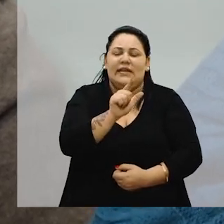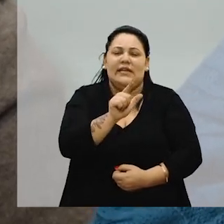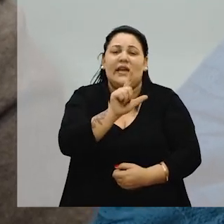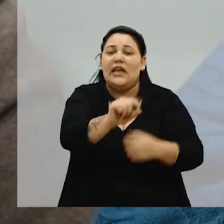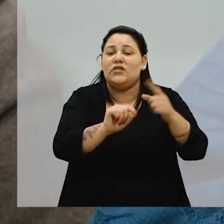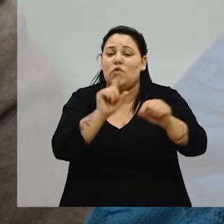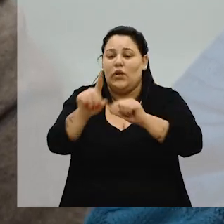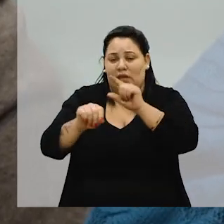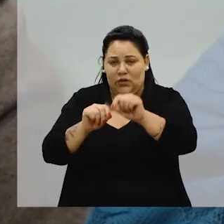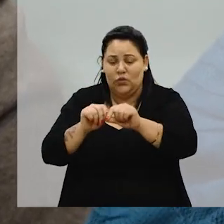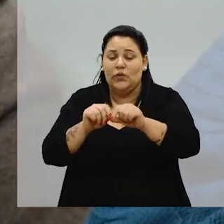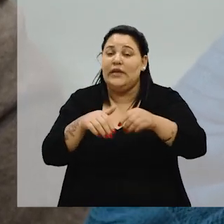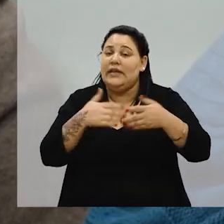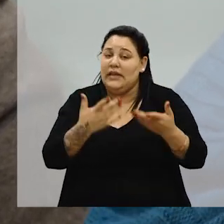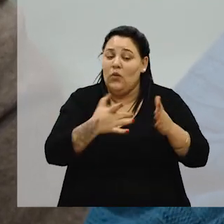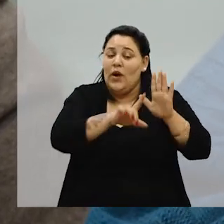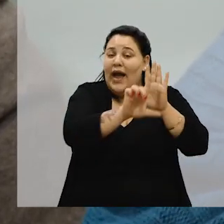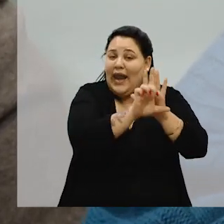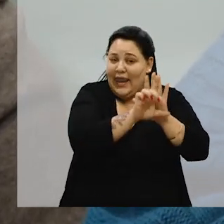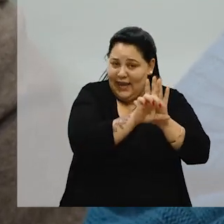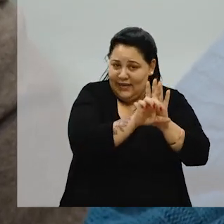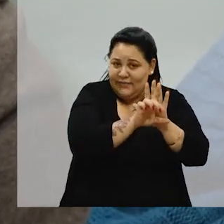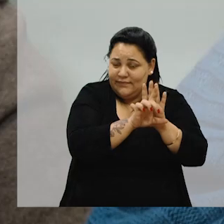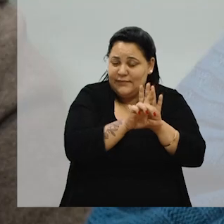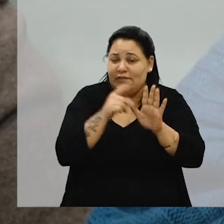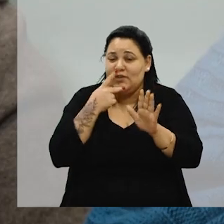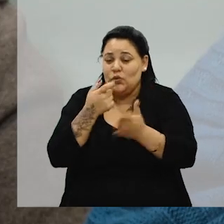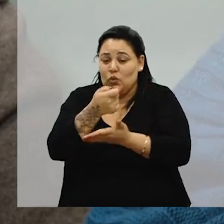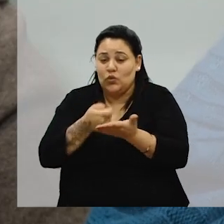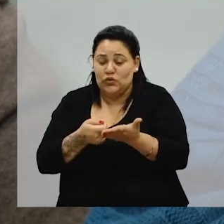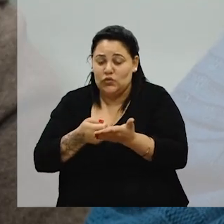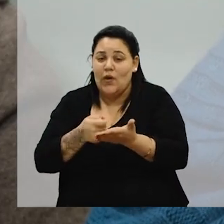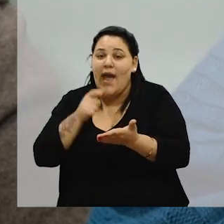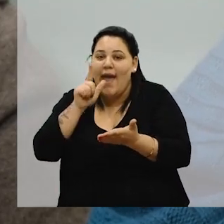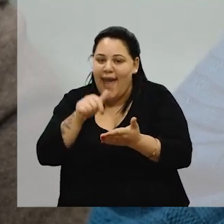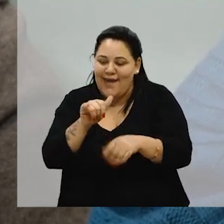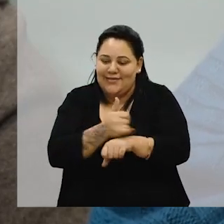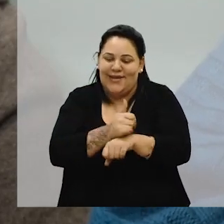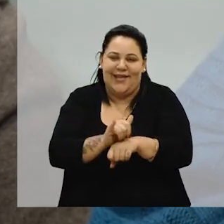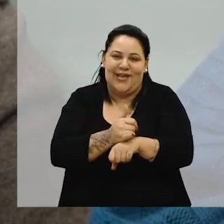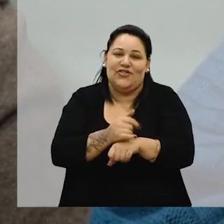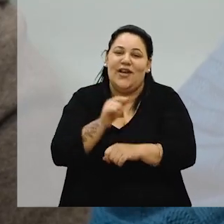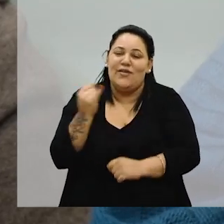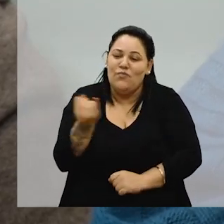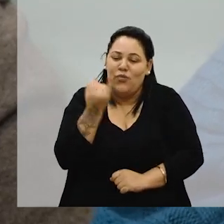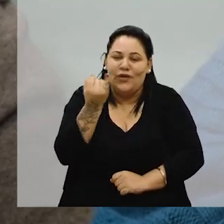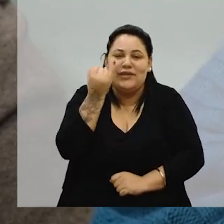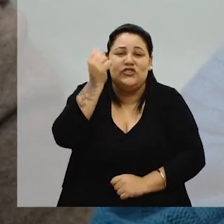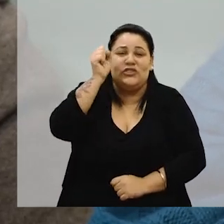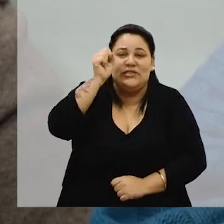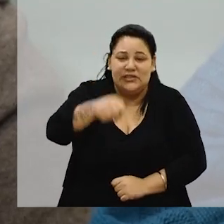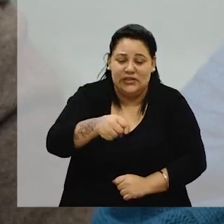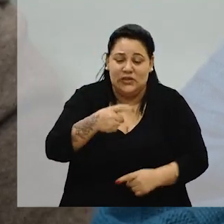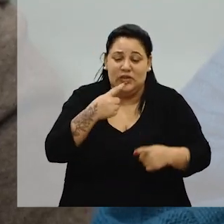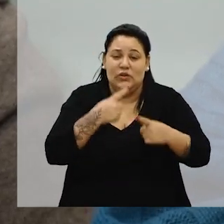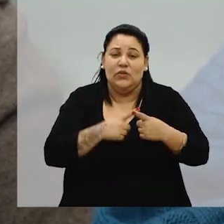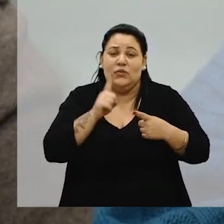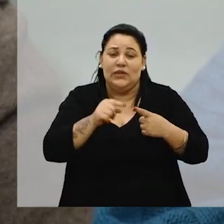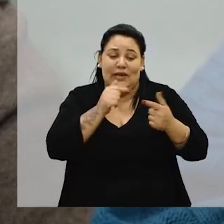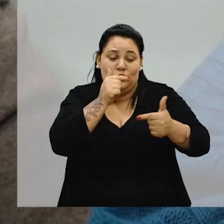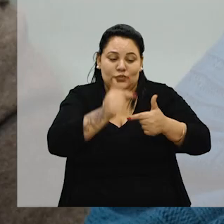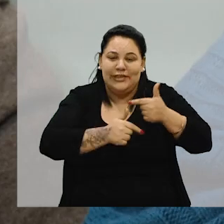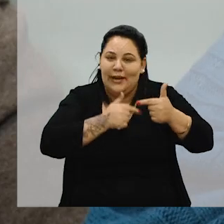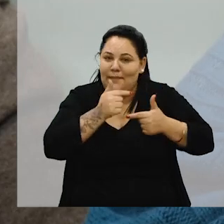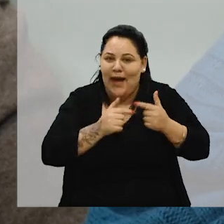dos contemplados. Então, tanto a nossa lei quanto o concurso são realmente ferramentas muito importantes,